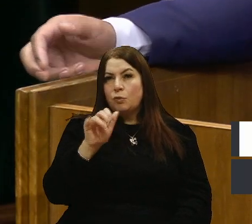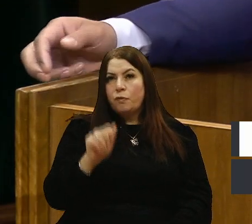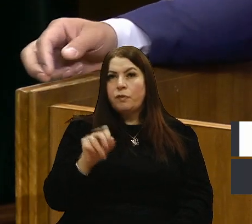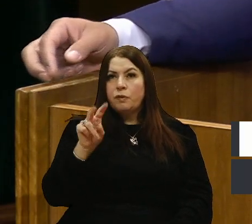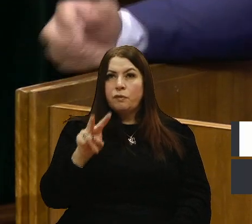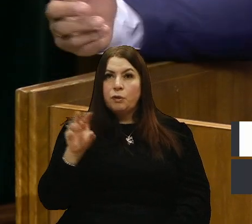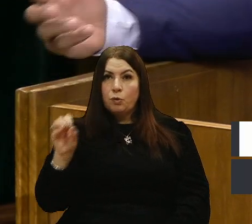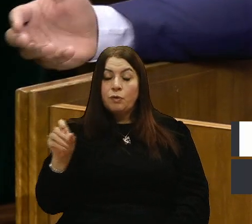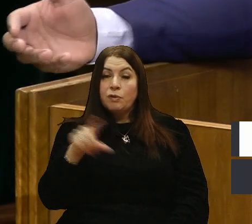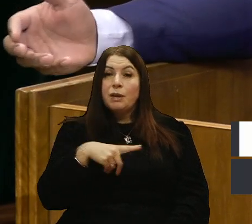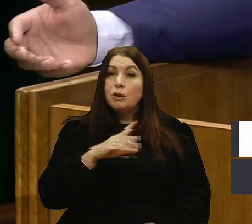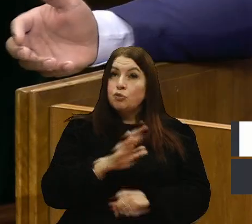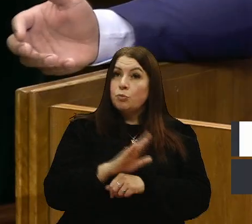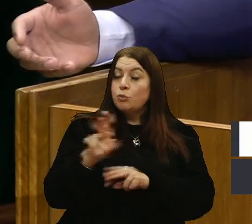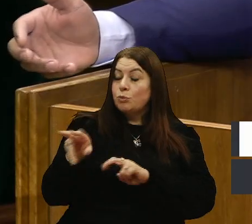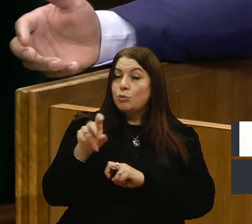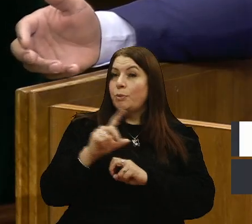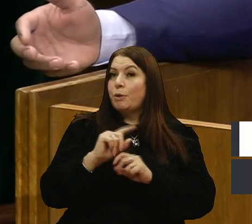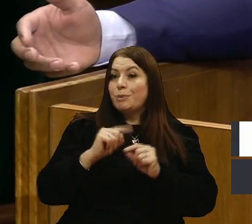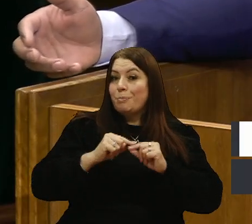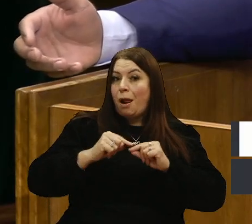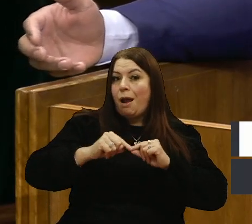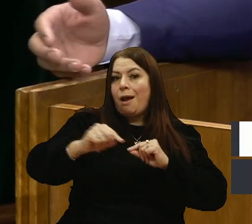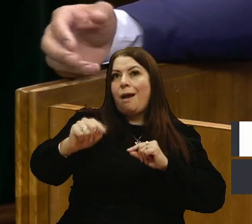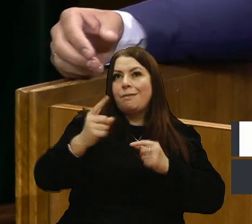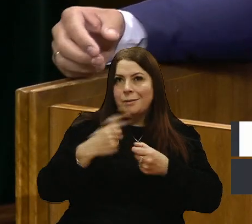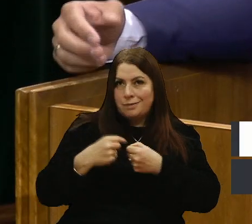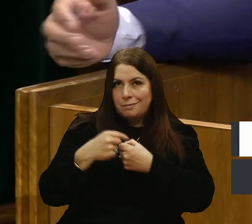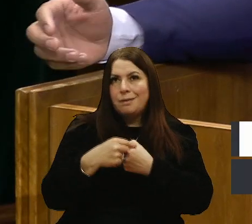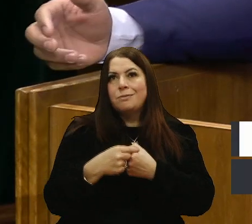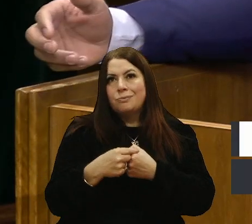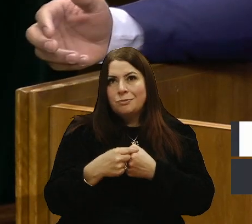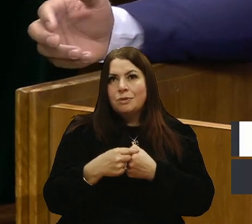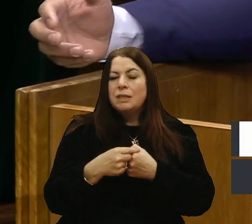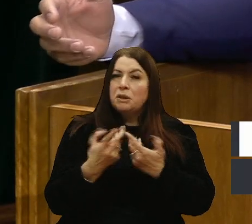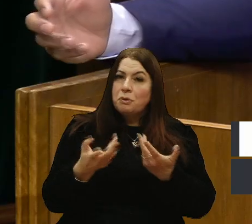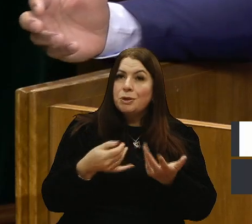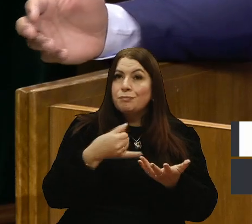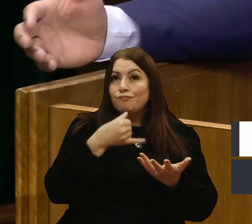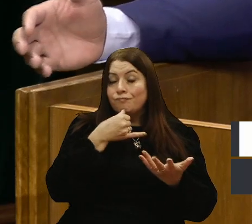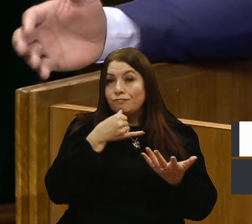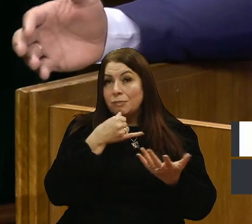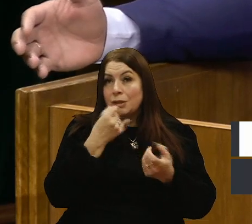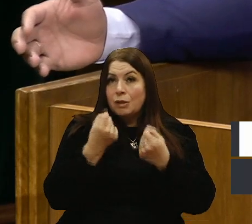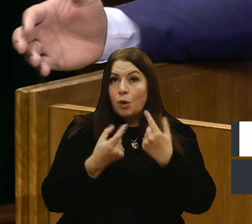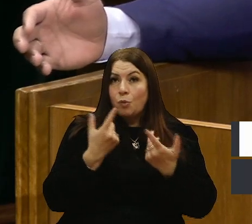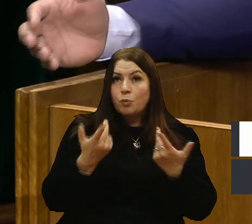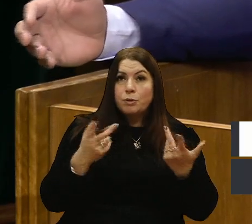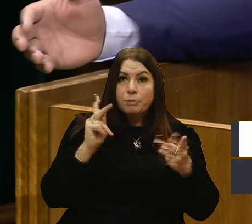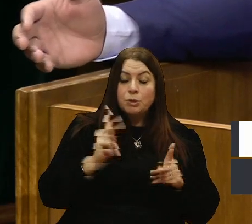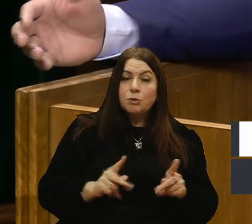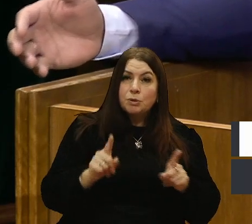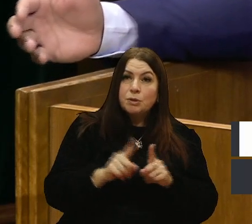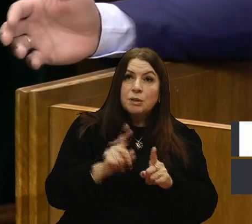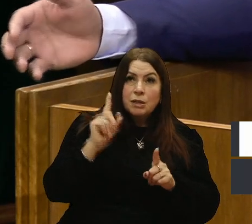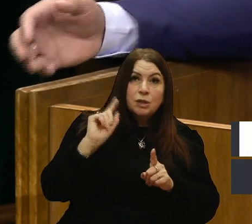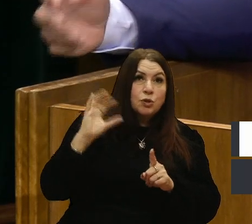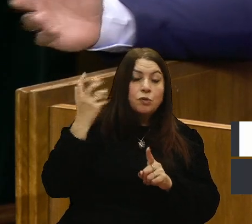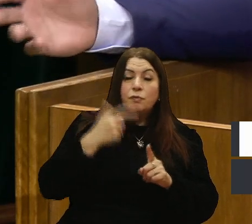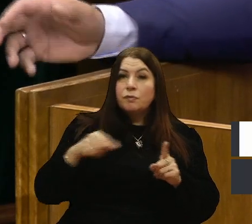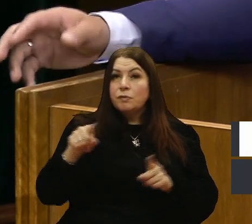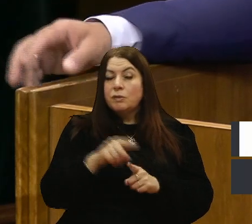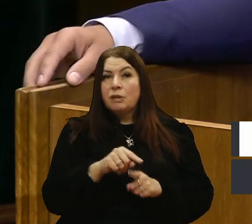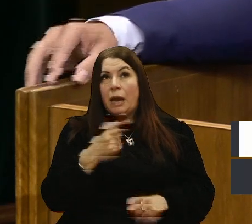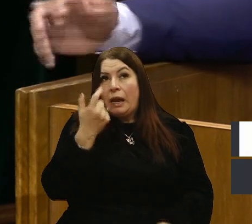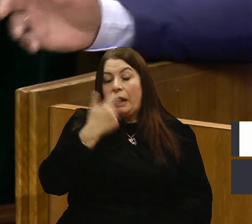muito esses agricultores por eles não precisarem se deslocar até a cidade, e agora por uma infelicidade de alguns abençoados aí que resolveram, que se acham,